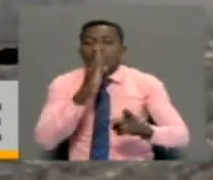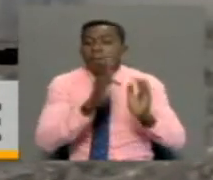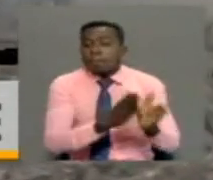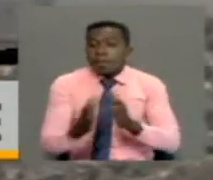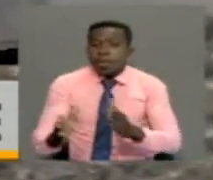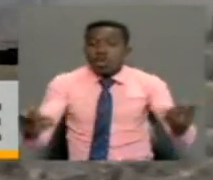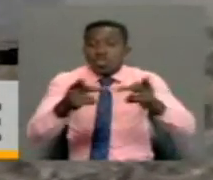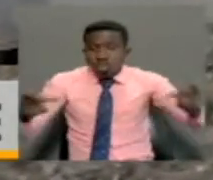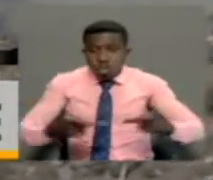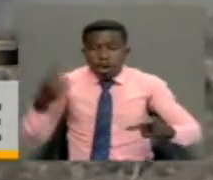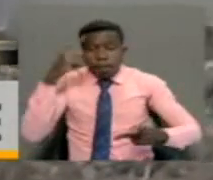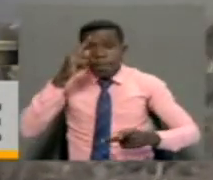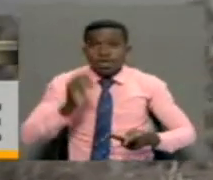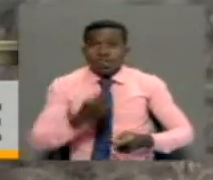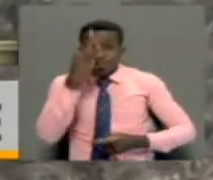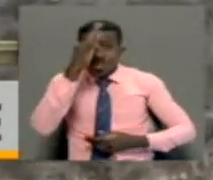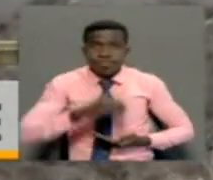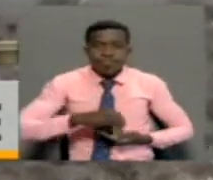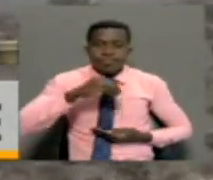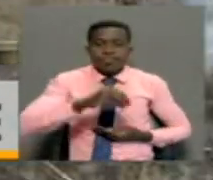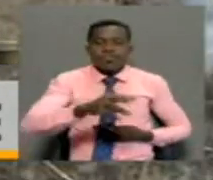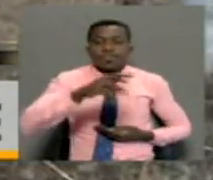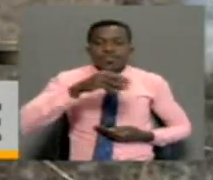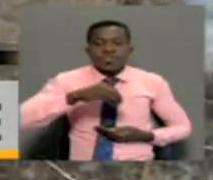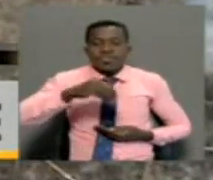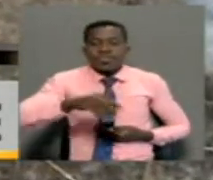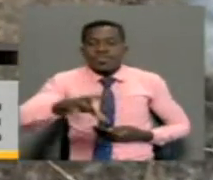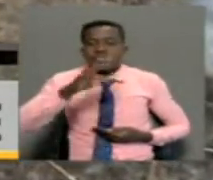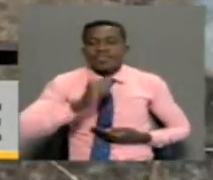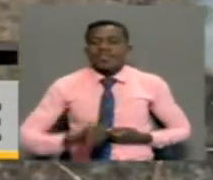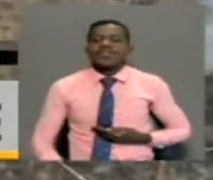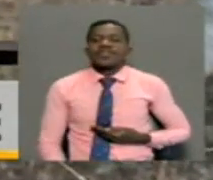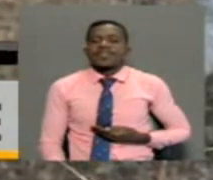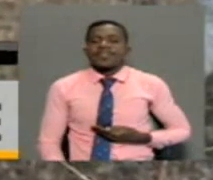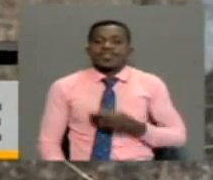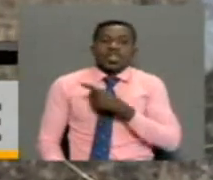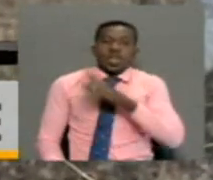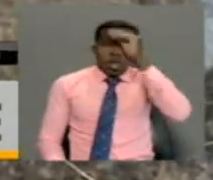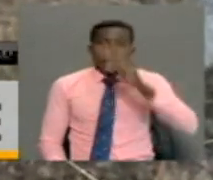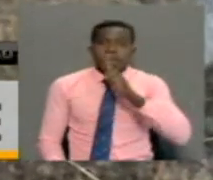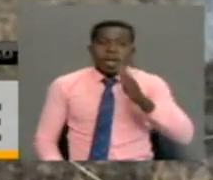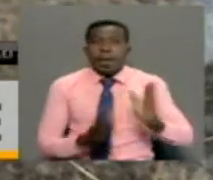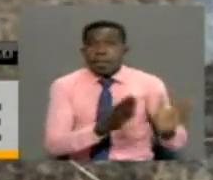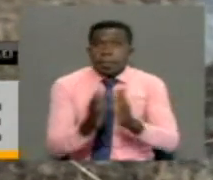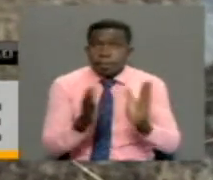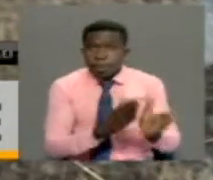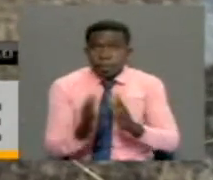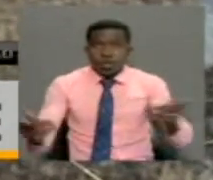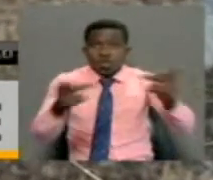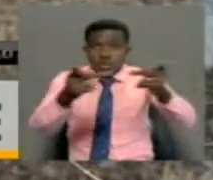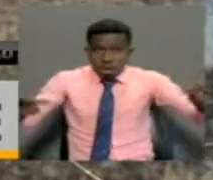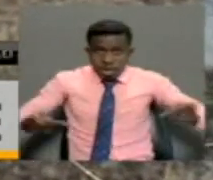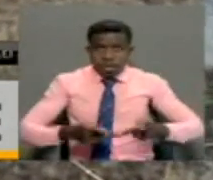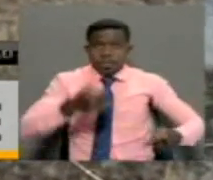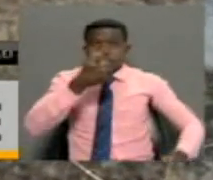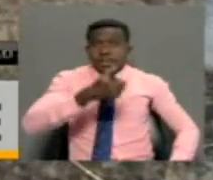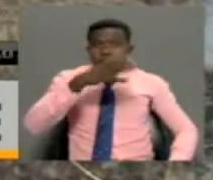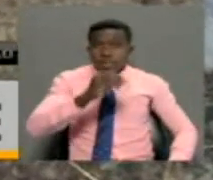solos para nos próximos tempos lançar a semente. Vamos preparar agora 500 hectares para, a partir de